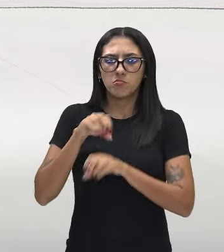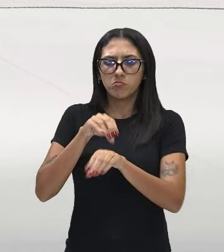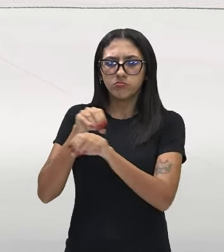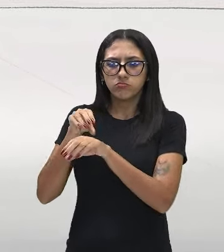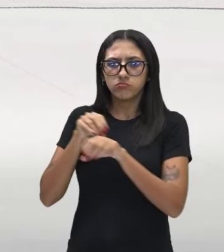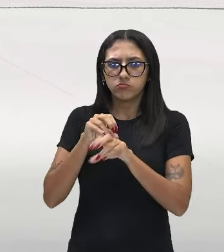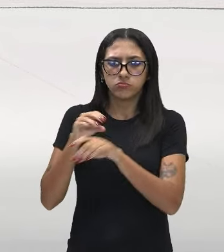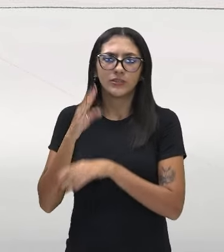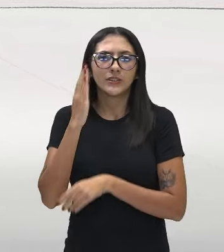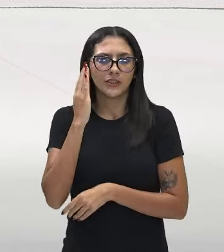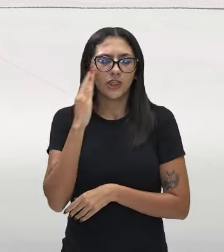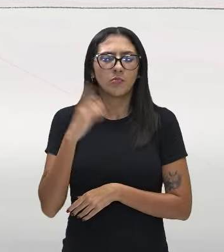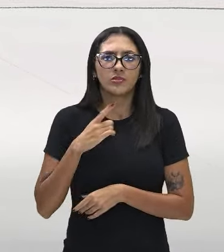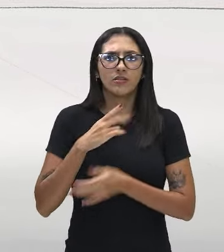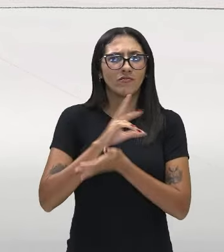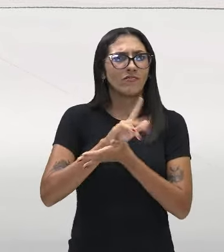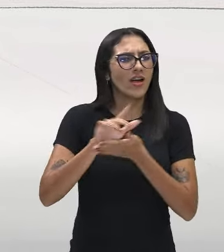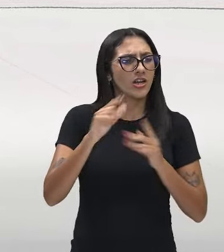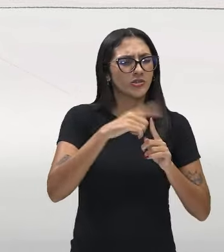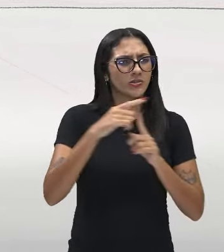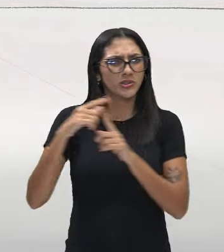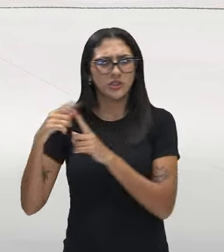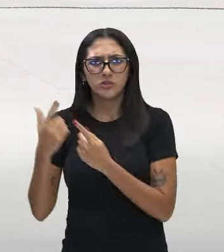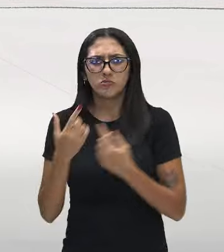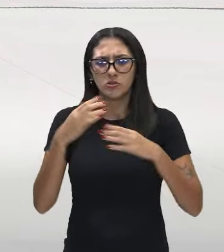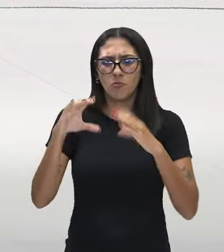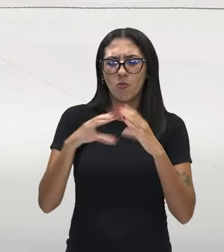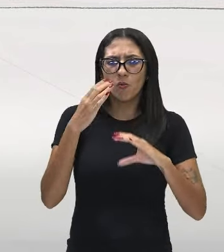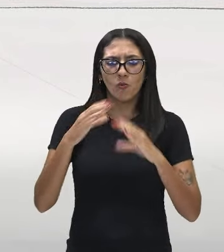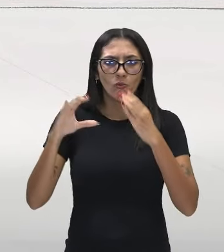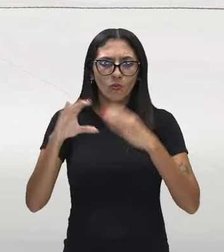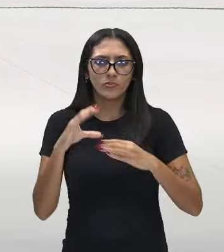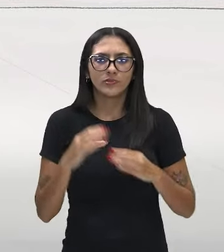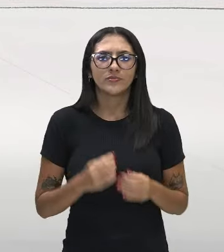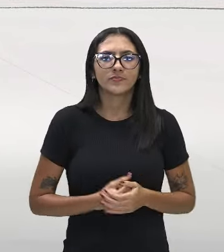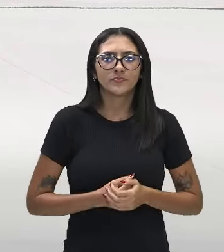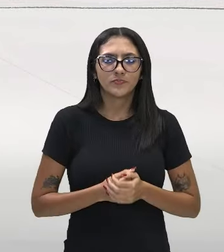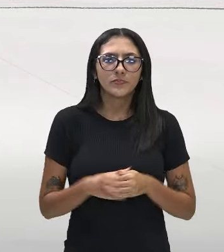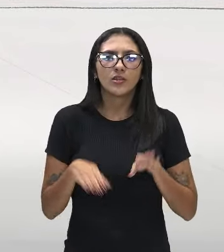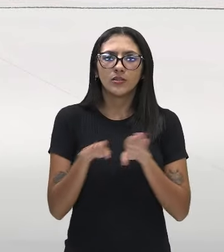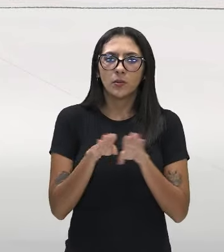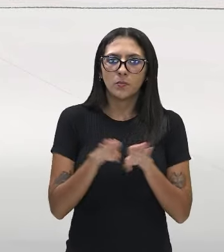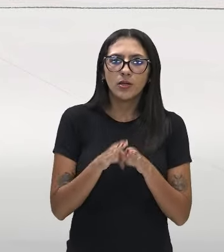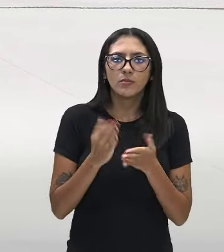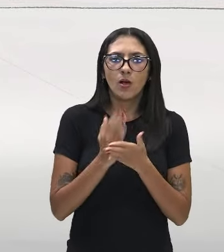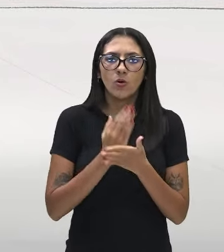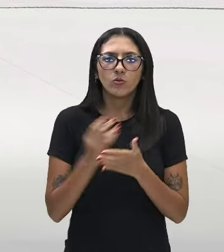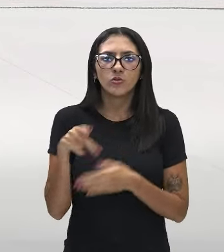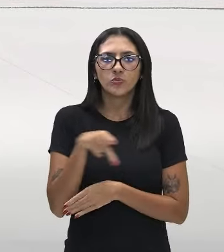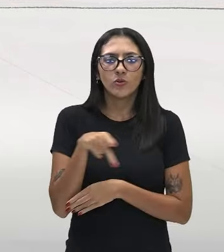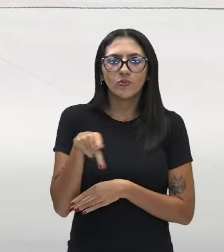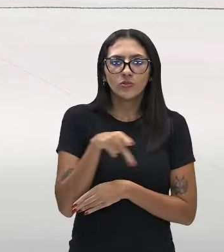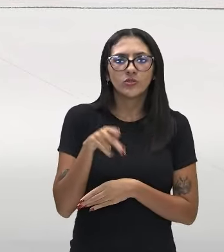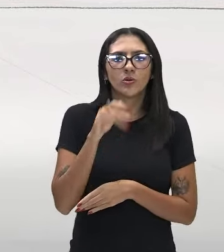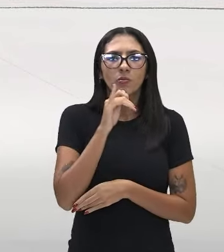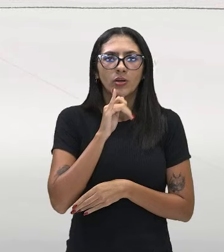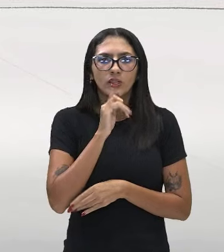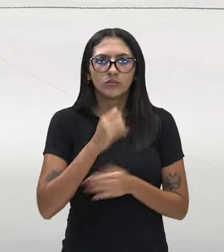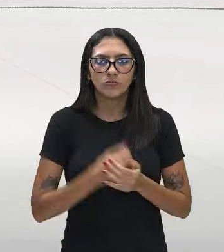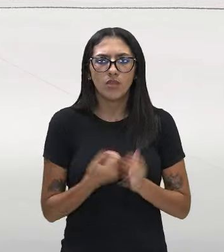né, vários ritmos. Assim como tem professores que eu também conheço que empreenderam sobre o quê? A dança aí do